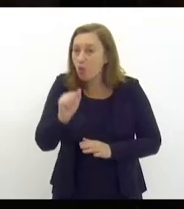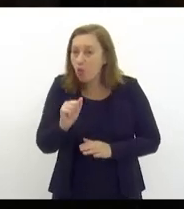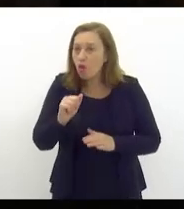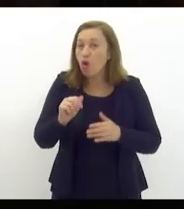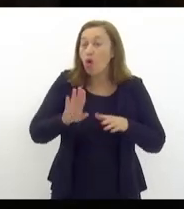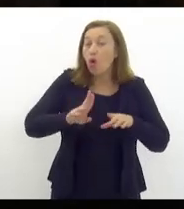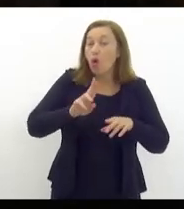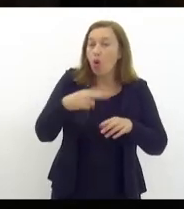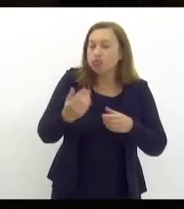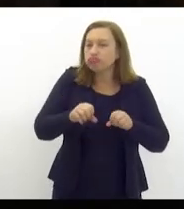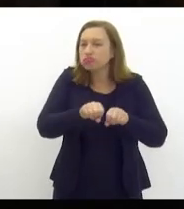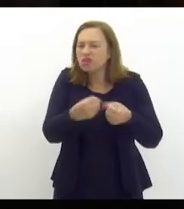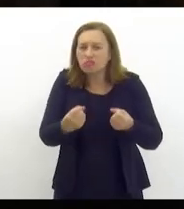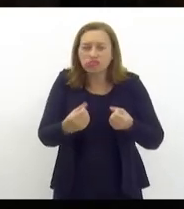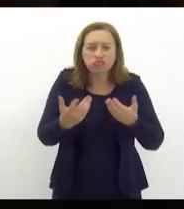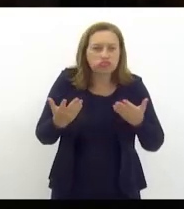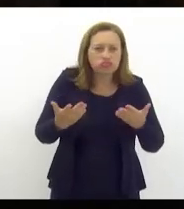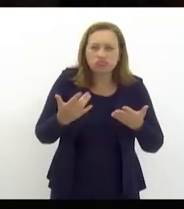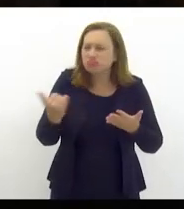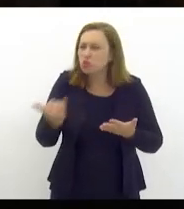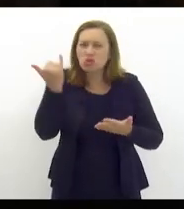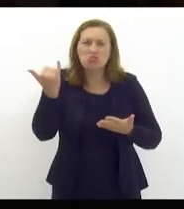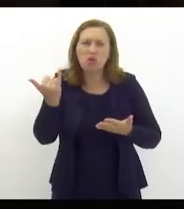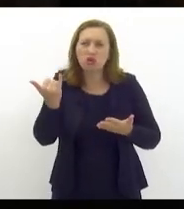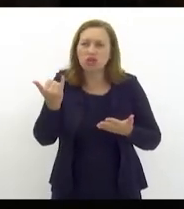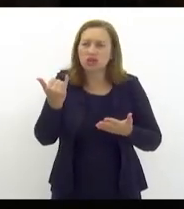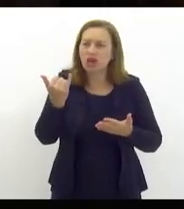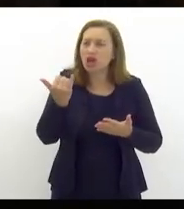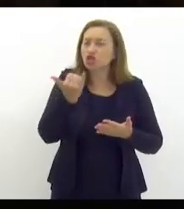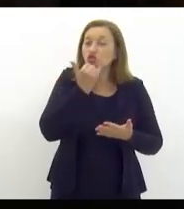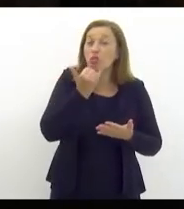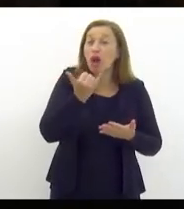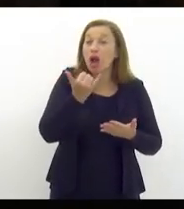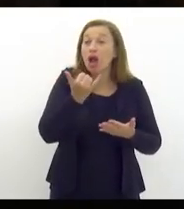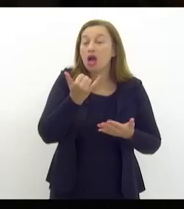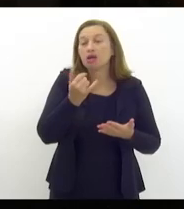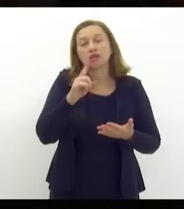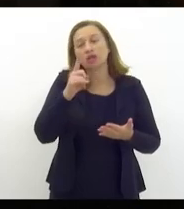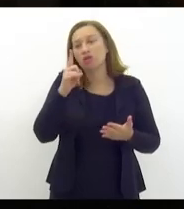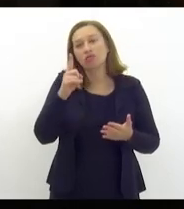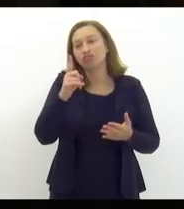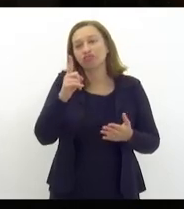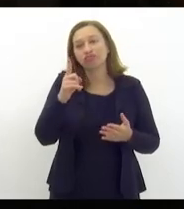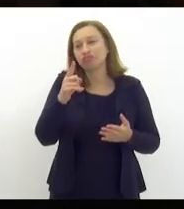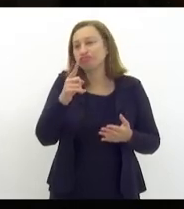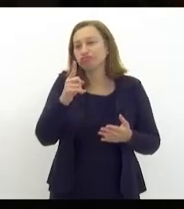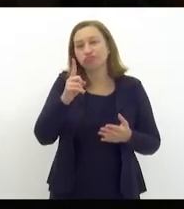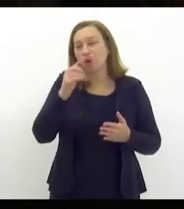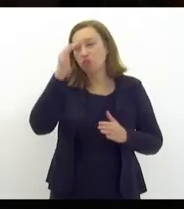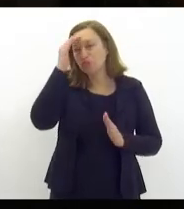queimou o transformador, não importa a desculpa, não cumprirá mais o horário.